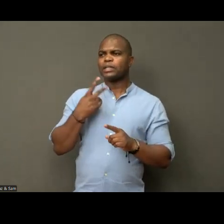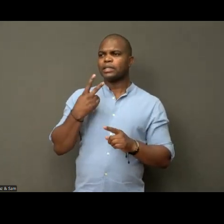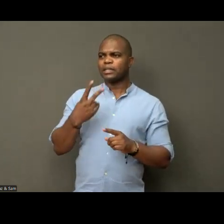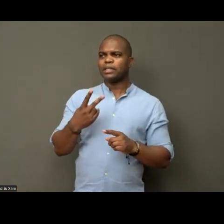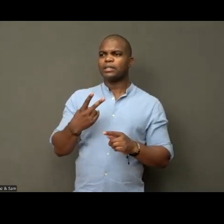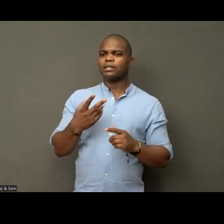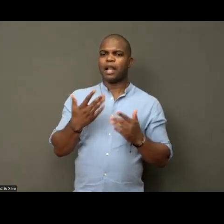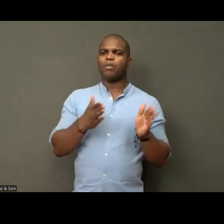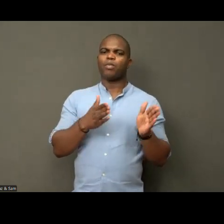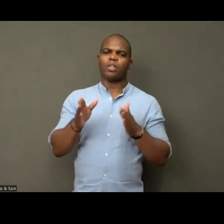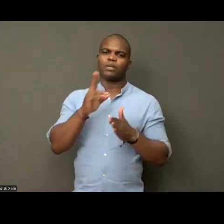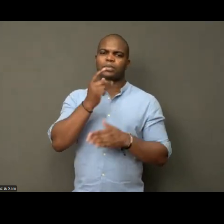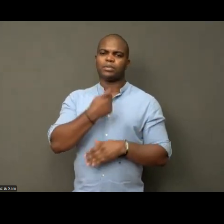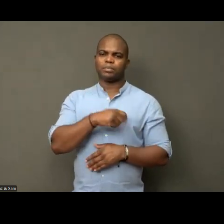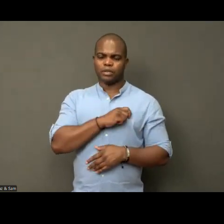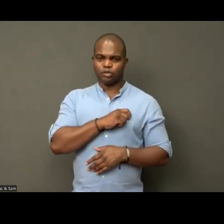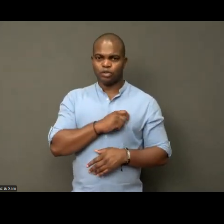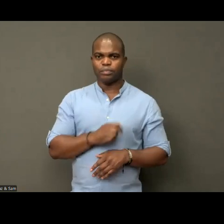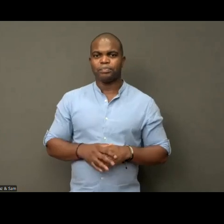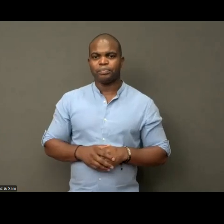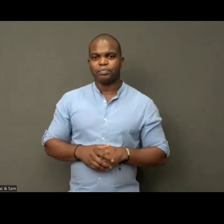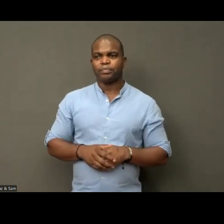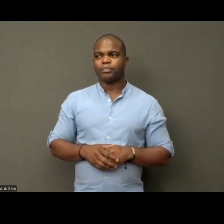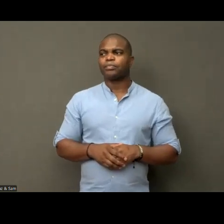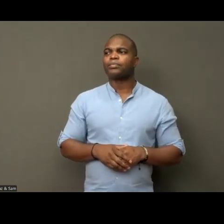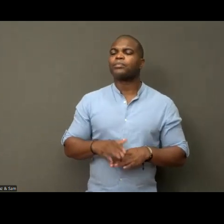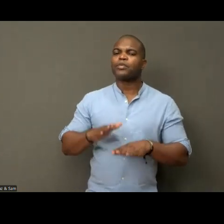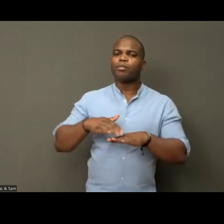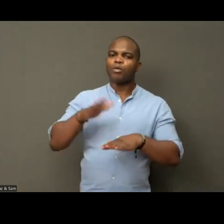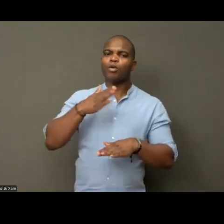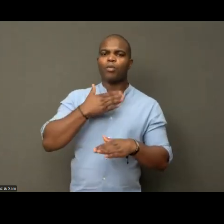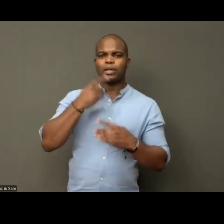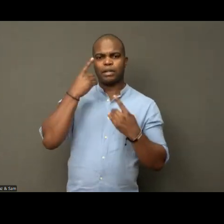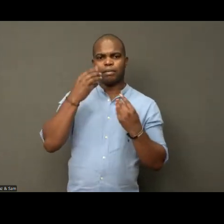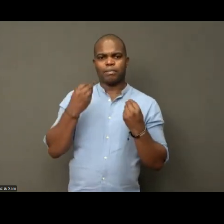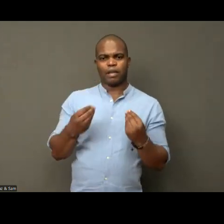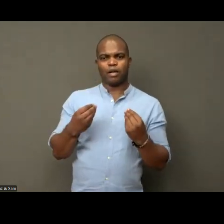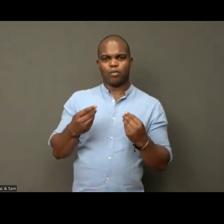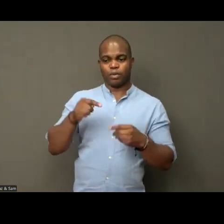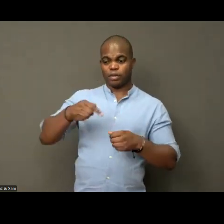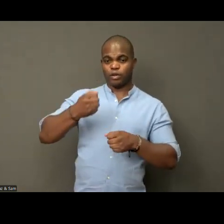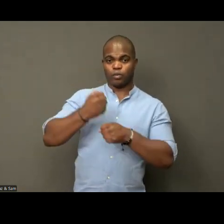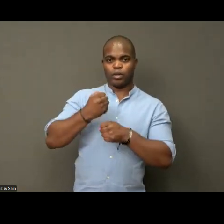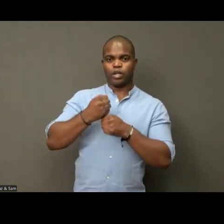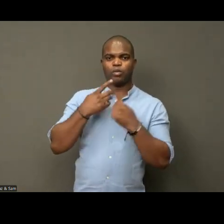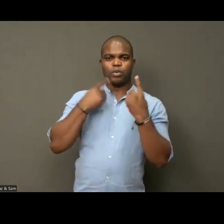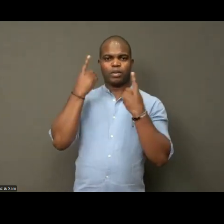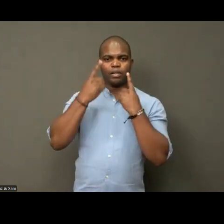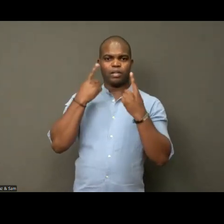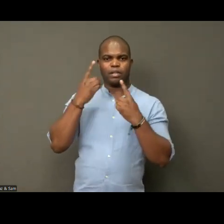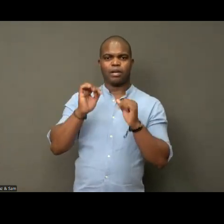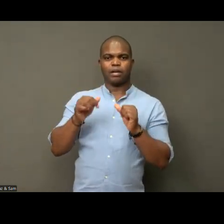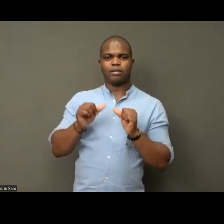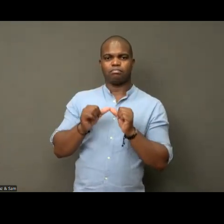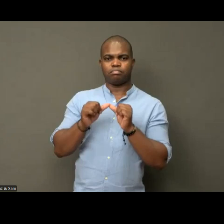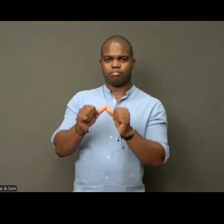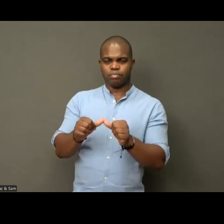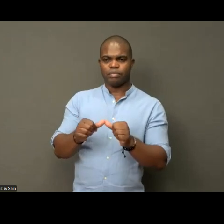a iniciativa de eliminação. Primeiro, quero destacar os determinados